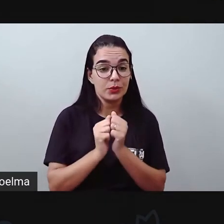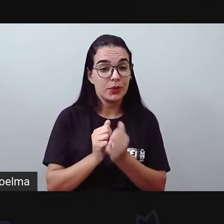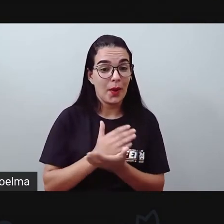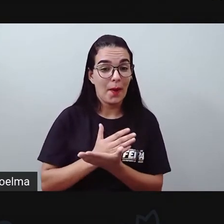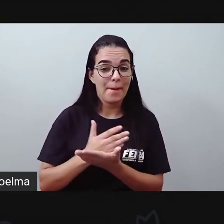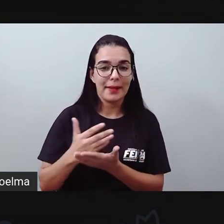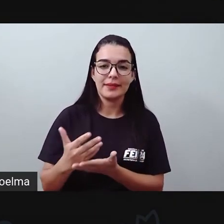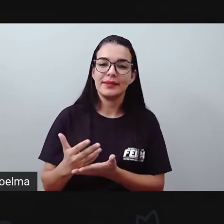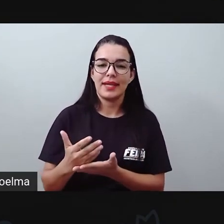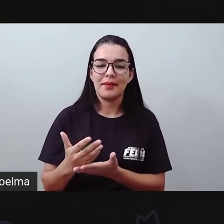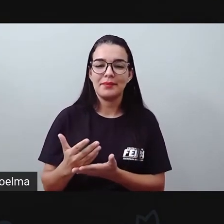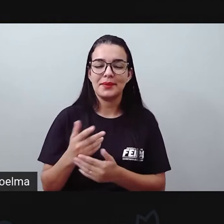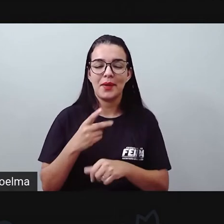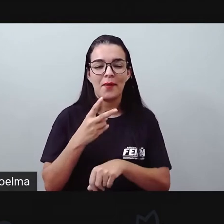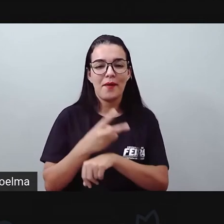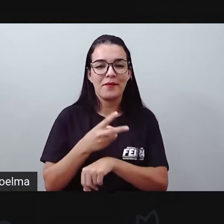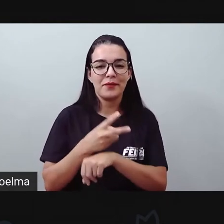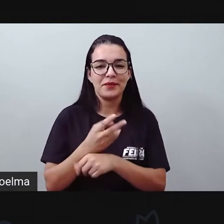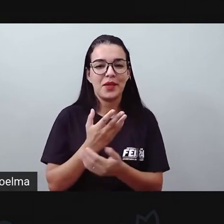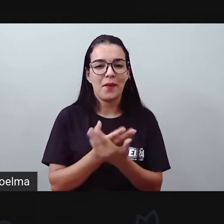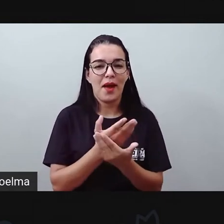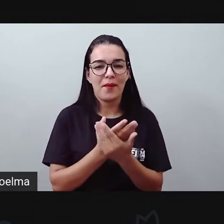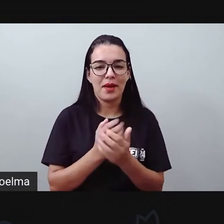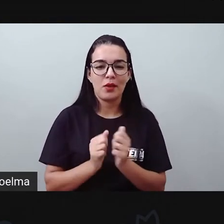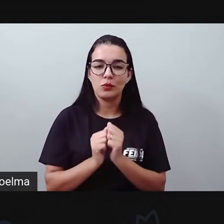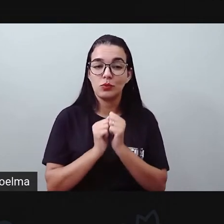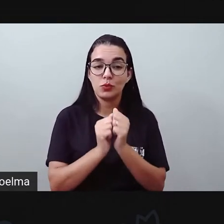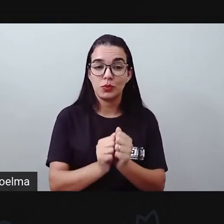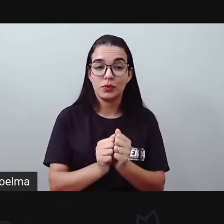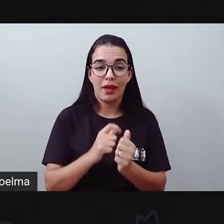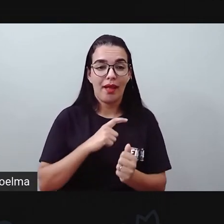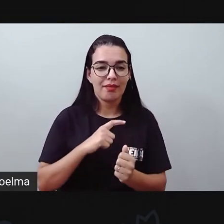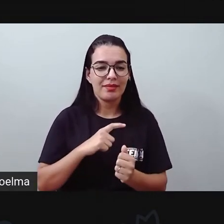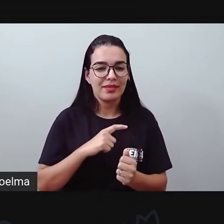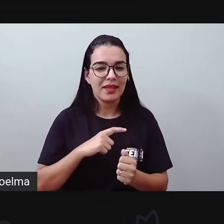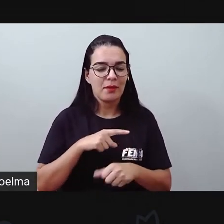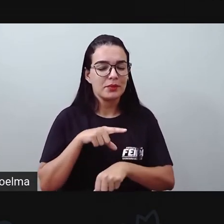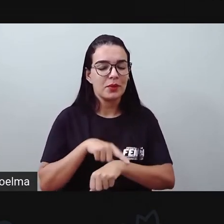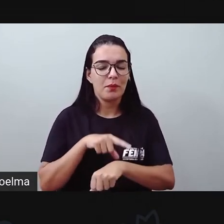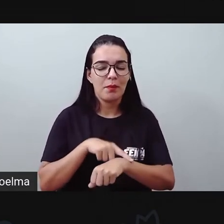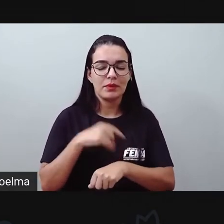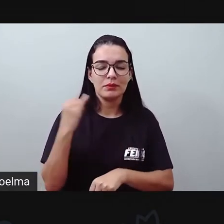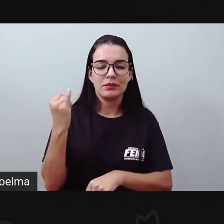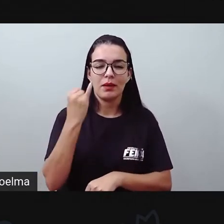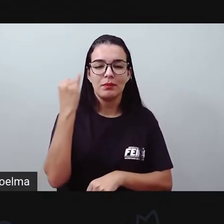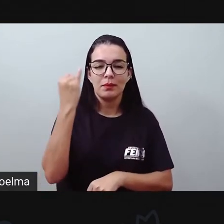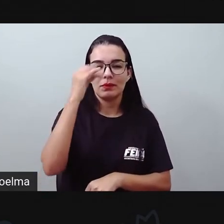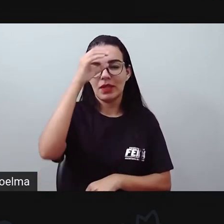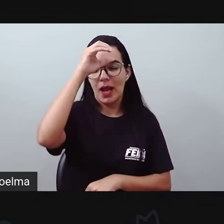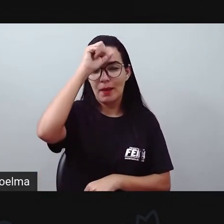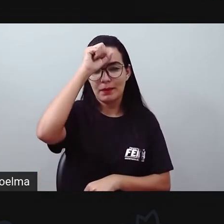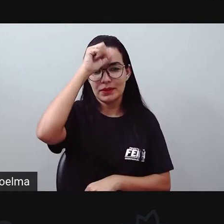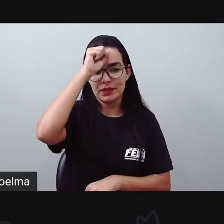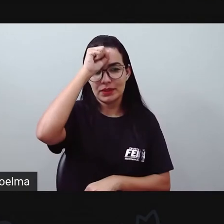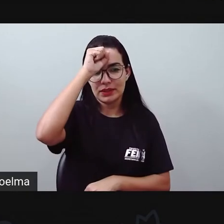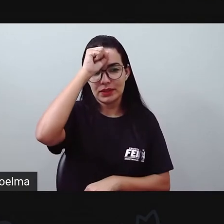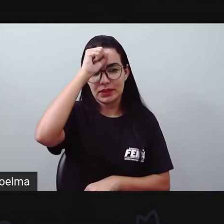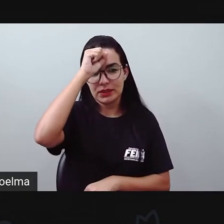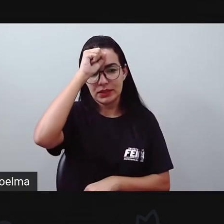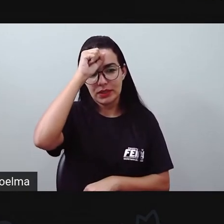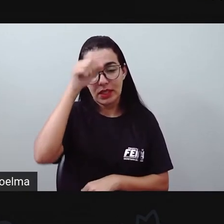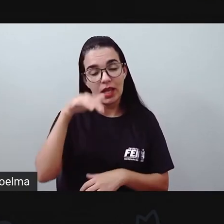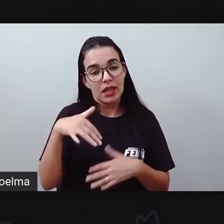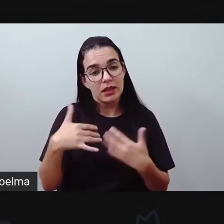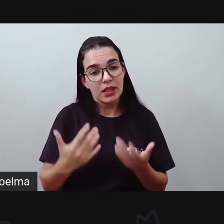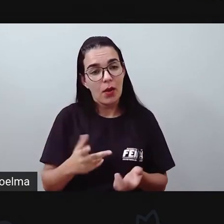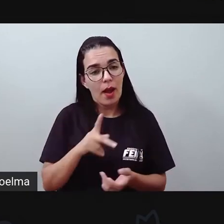começarmos mais uma videoaula, para juntos aí termos este momento tão importante de aprendizado. E que a Pró, mesmo